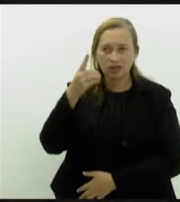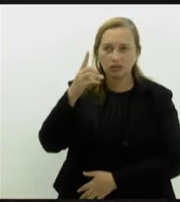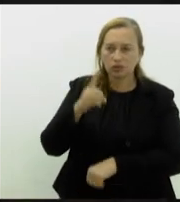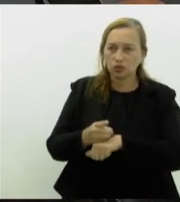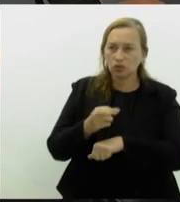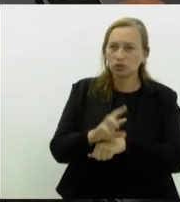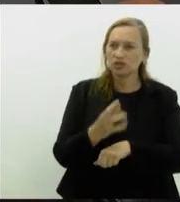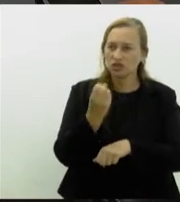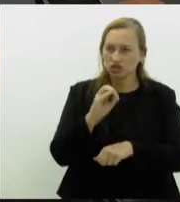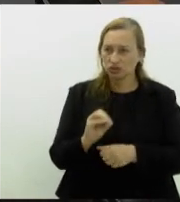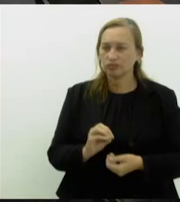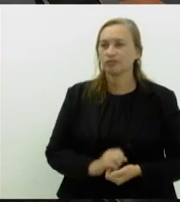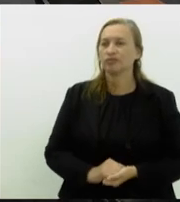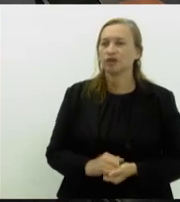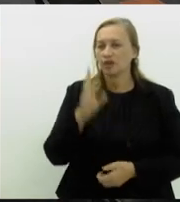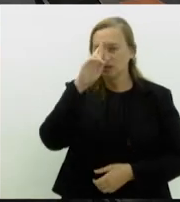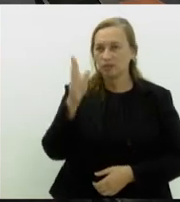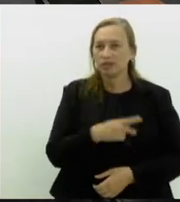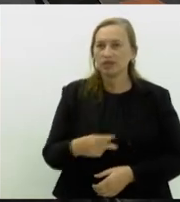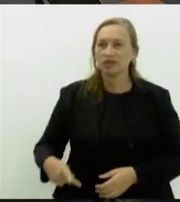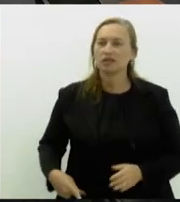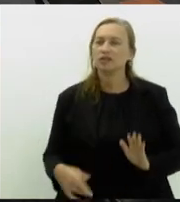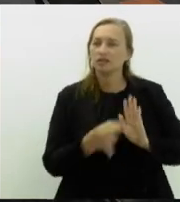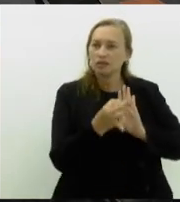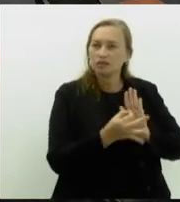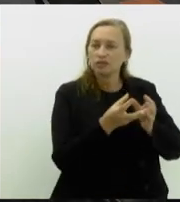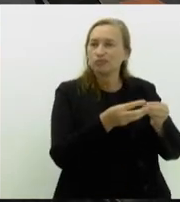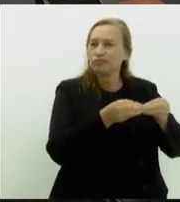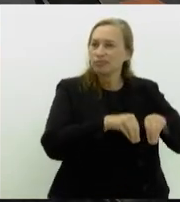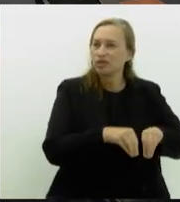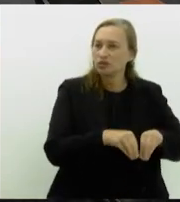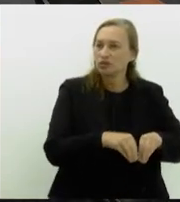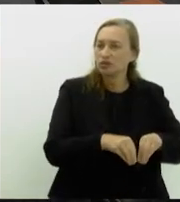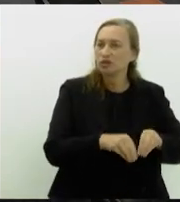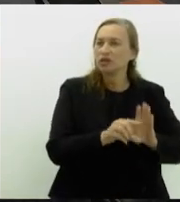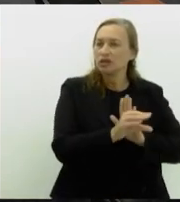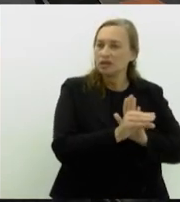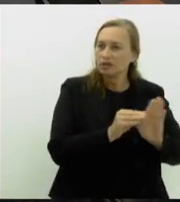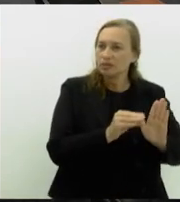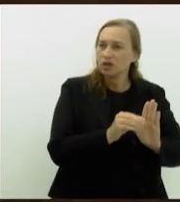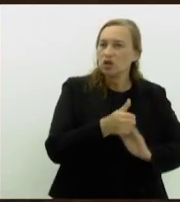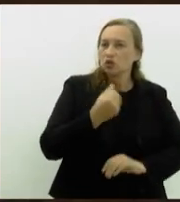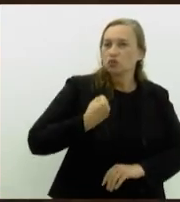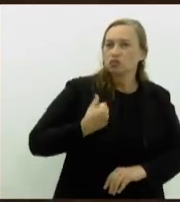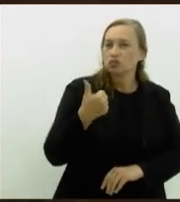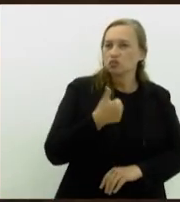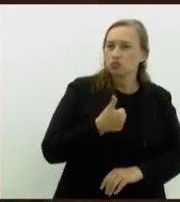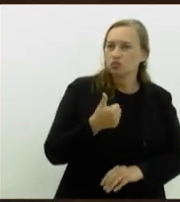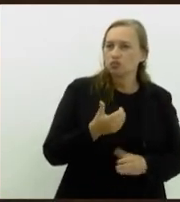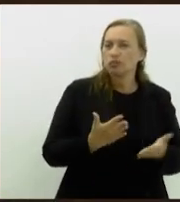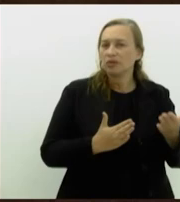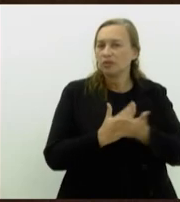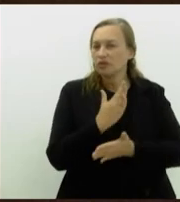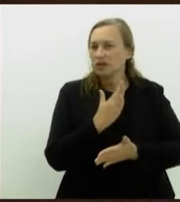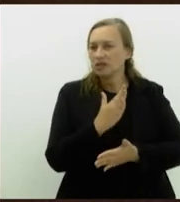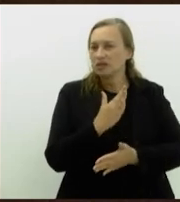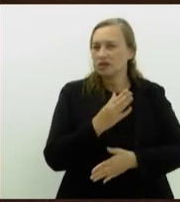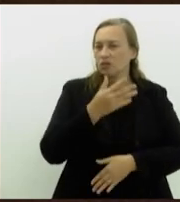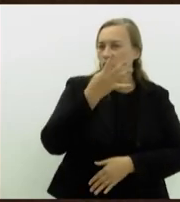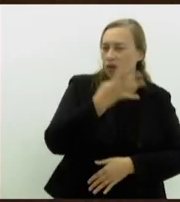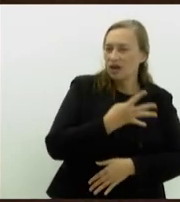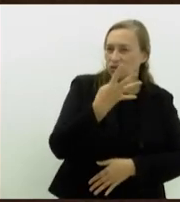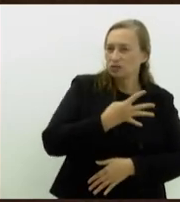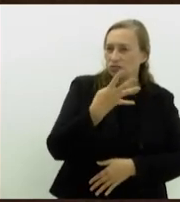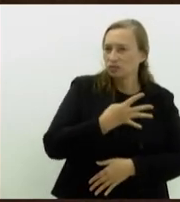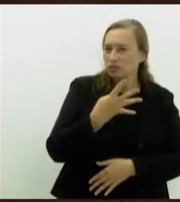Serginho. Senhor presidente, parecer pela prejudicabilidade das emendas número 1, pela aprovação da emenda número